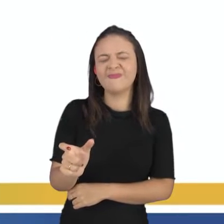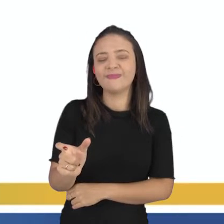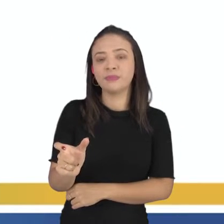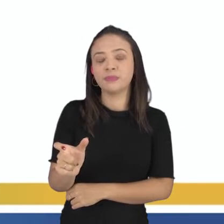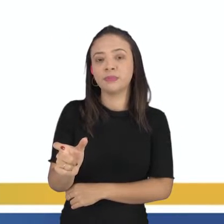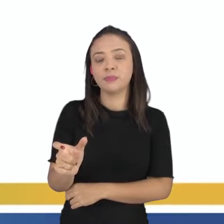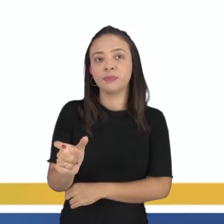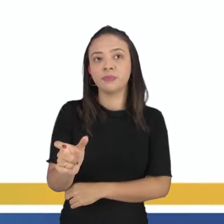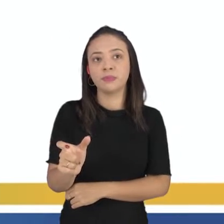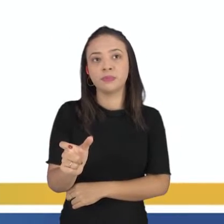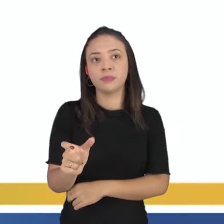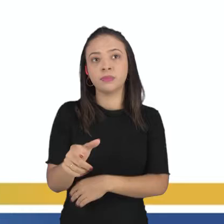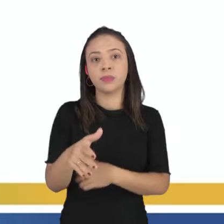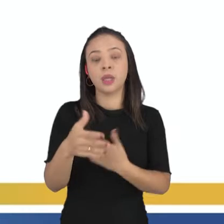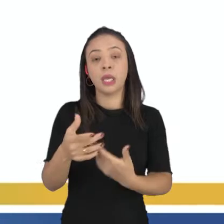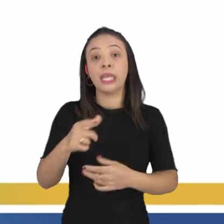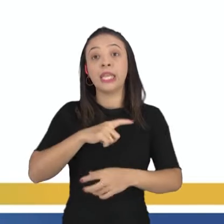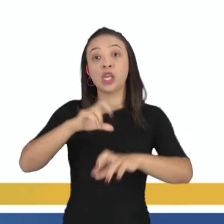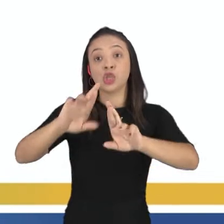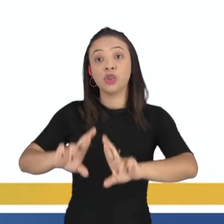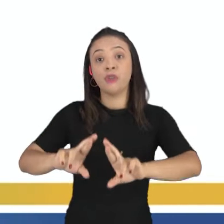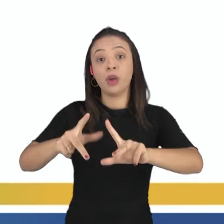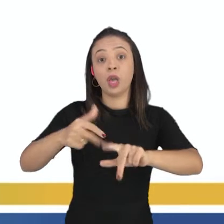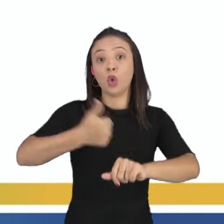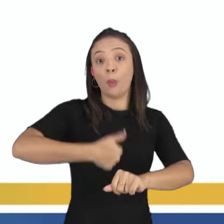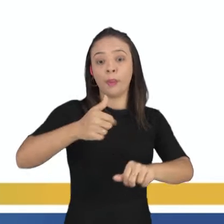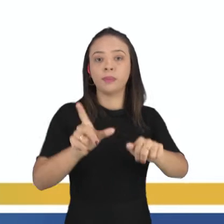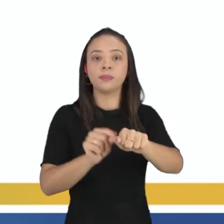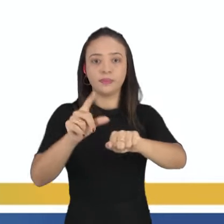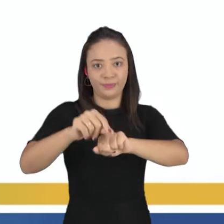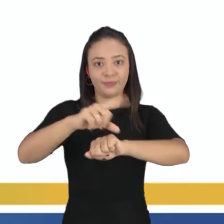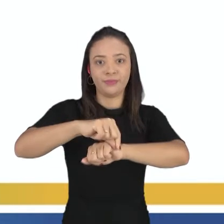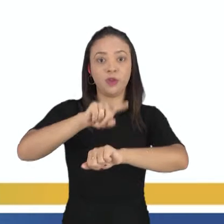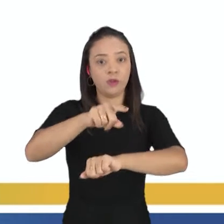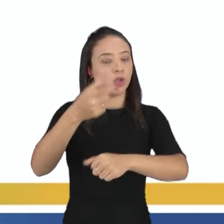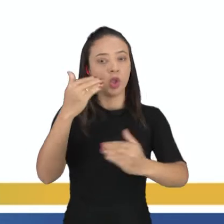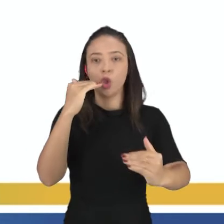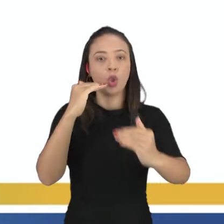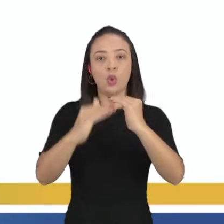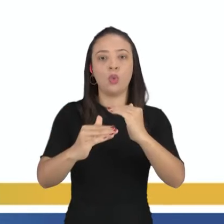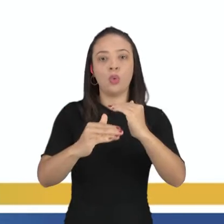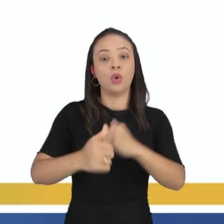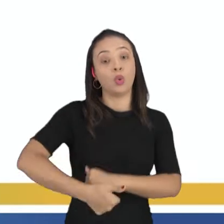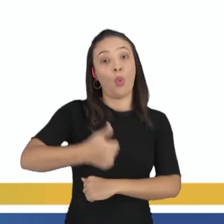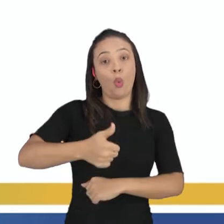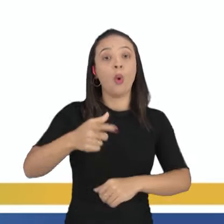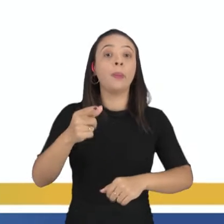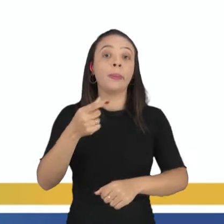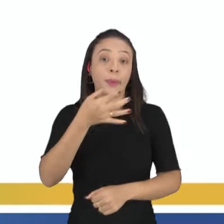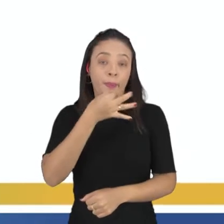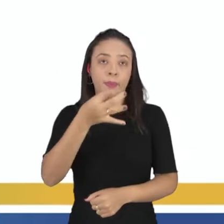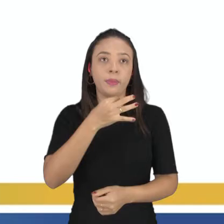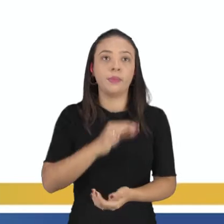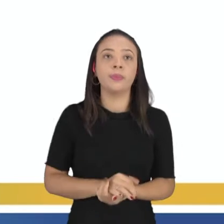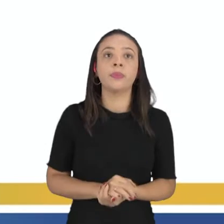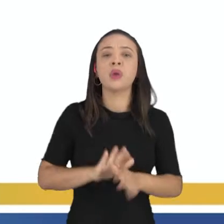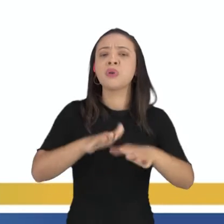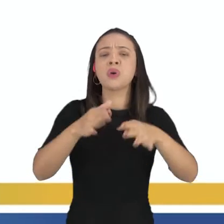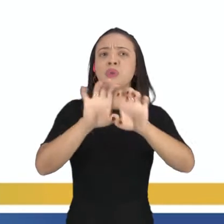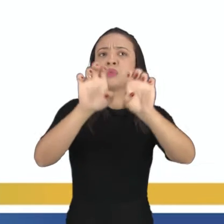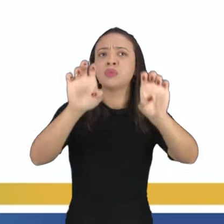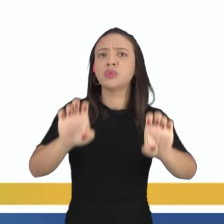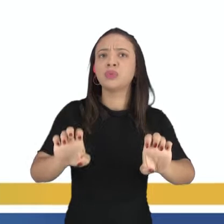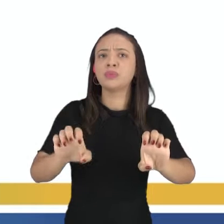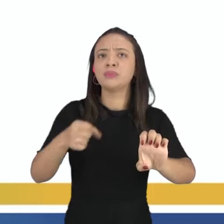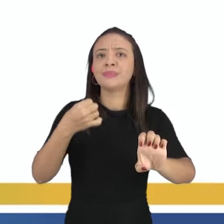Contra-argumentar é contestar. Ser diferente daquele primeiro argumento. Você vai contra aquele primeiro argumento. Qual a estrutura?